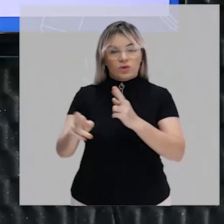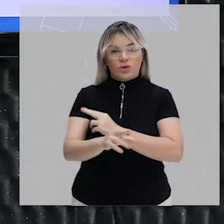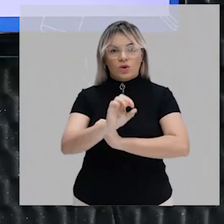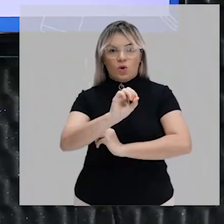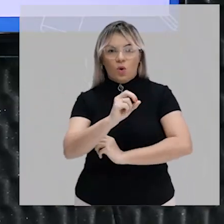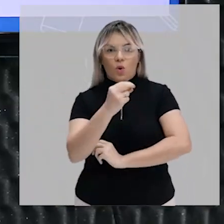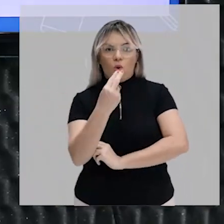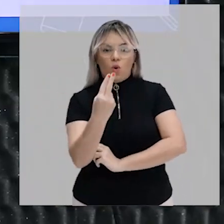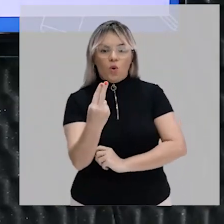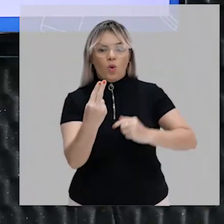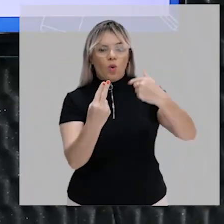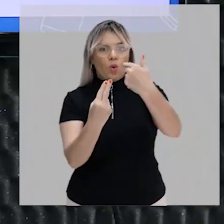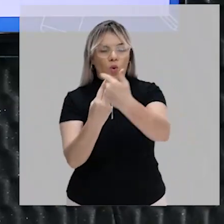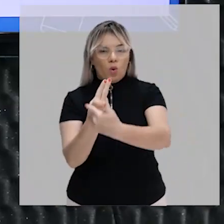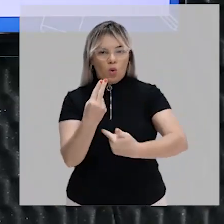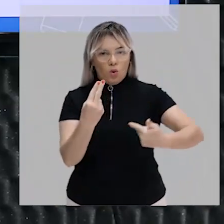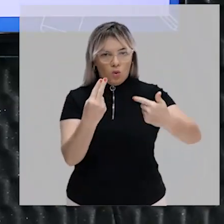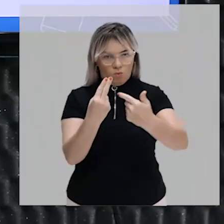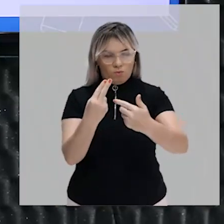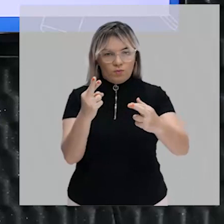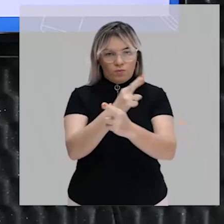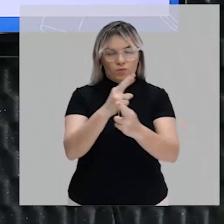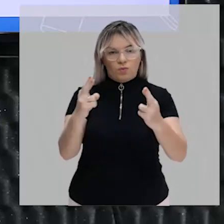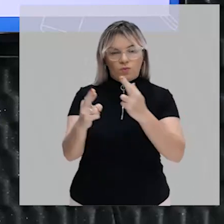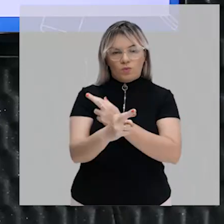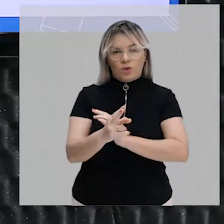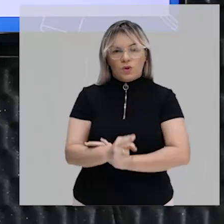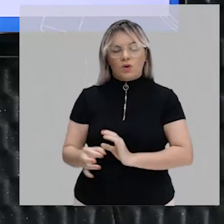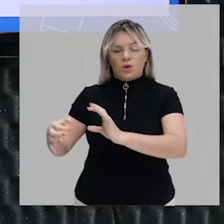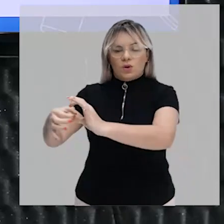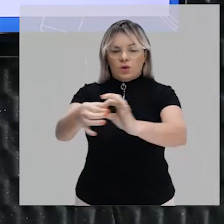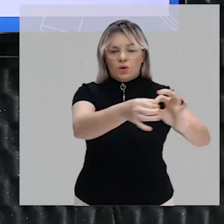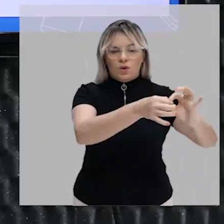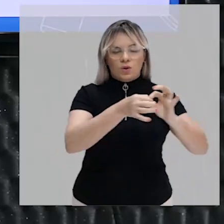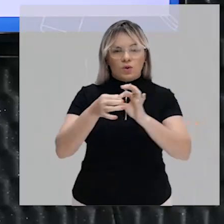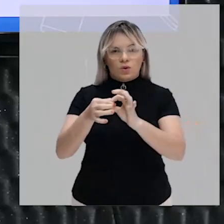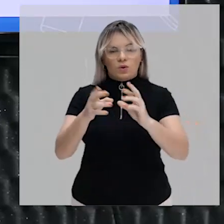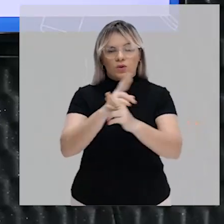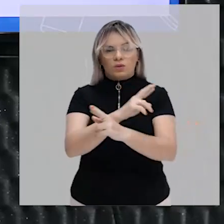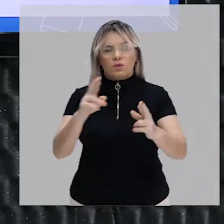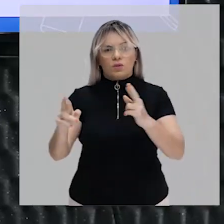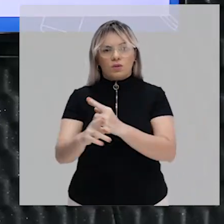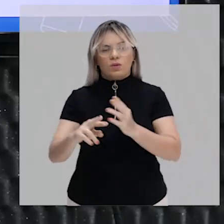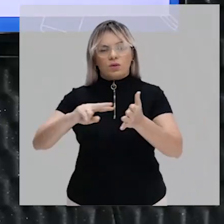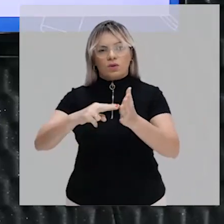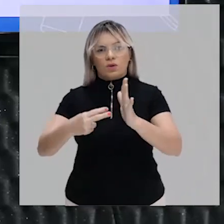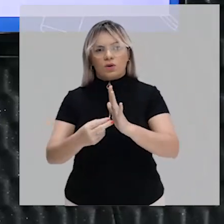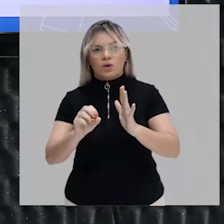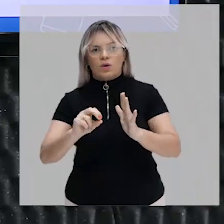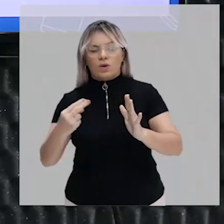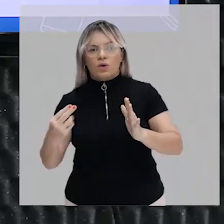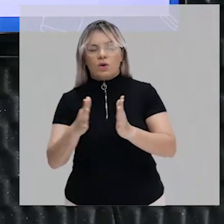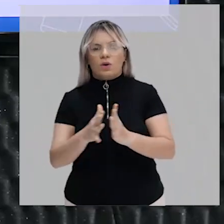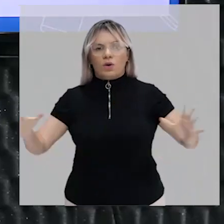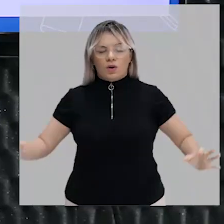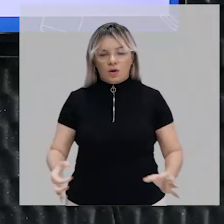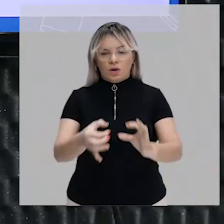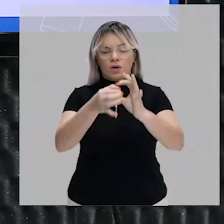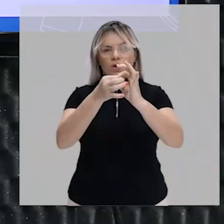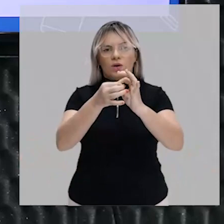aquele conectivo que eu disse para você fazer a associação. União está relacionado ao ou, interseção está relacionado ao